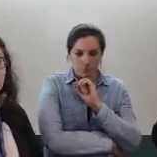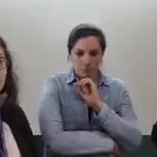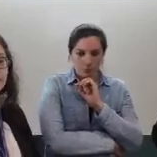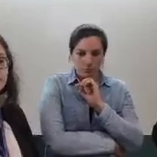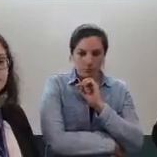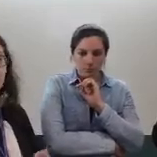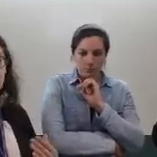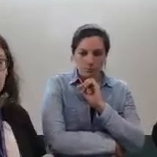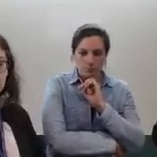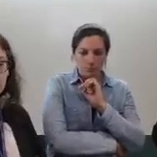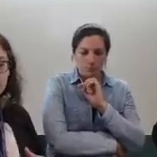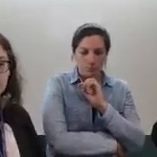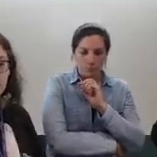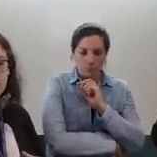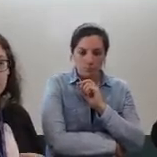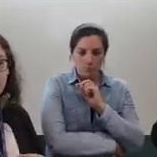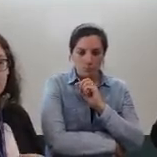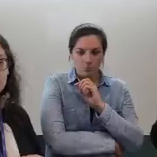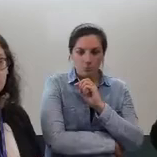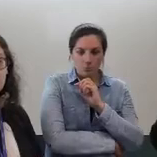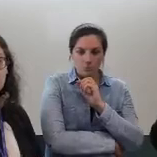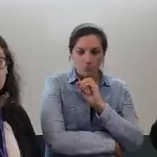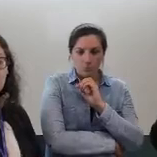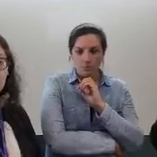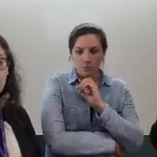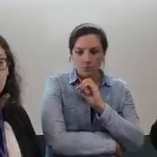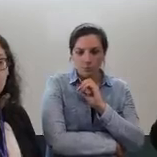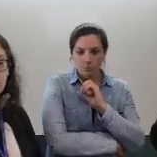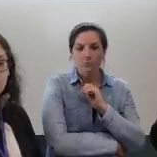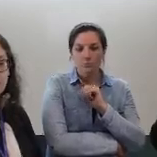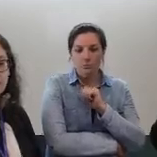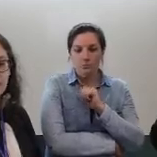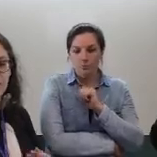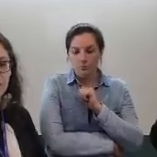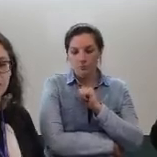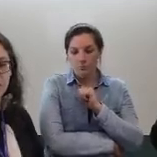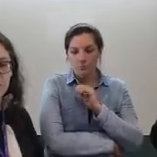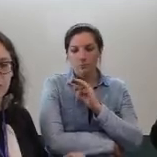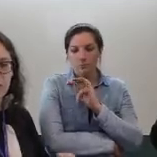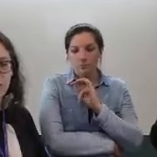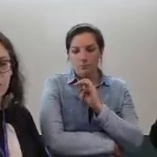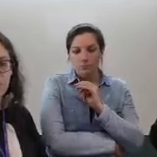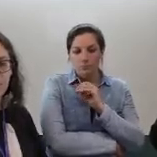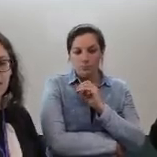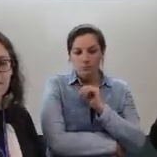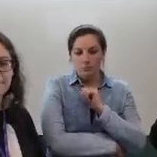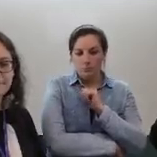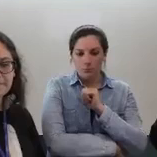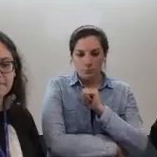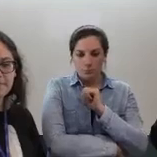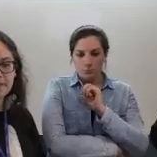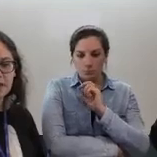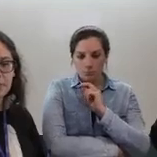de citar, além dos artigos, aqui no caso, já muda um pouquinho quando tu vai citar um artigo. Por